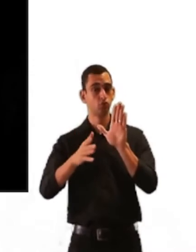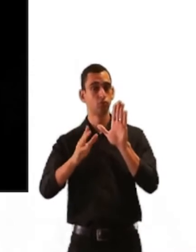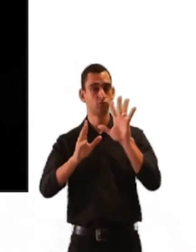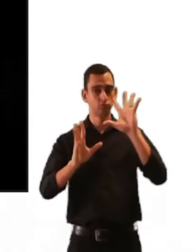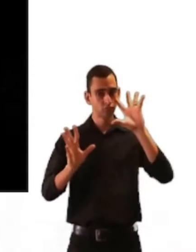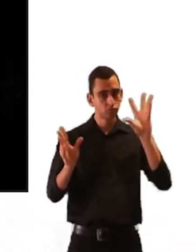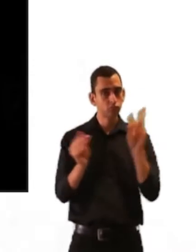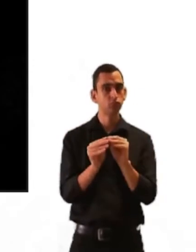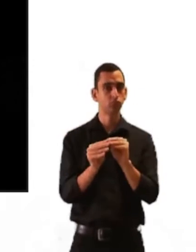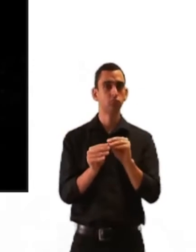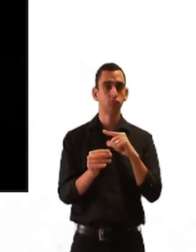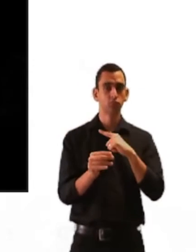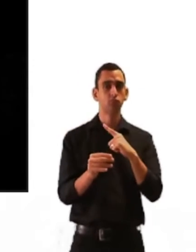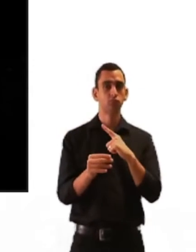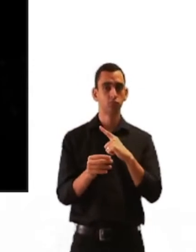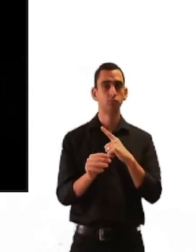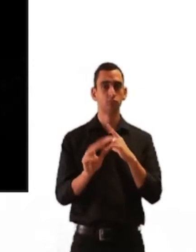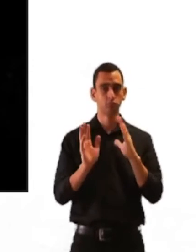somente deve